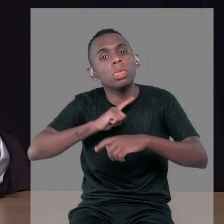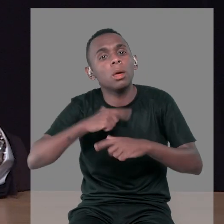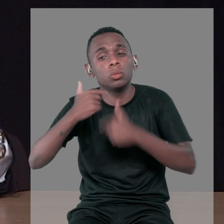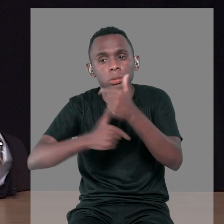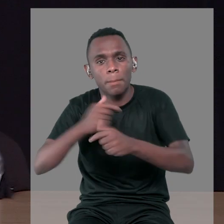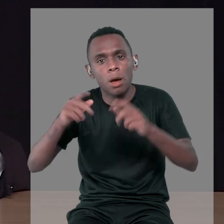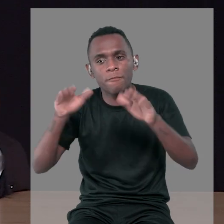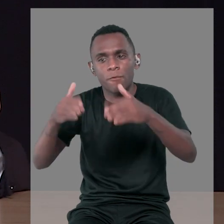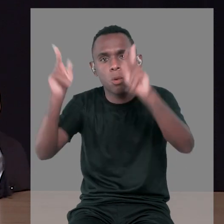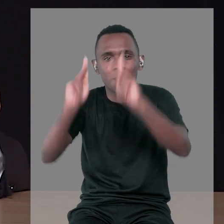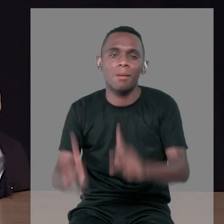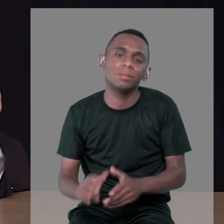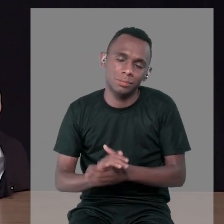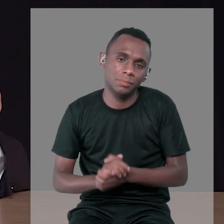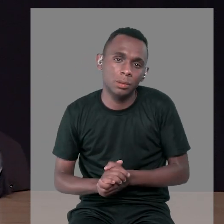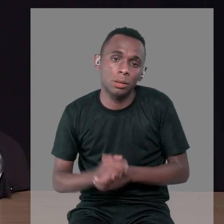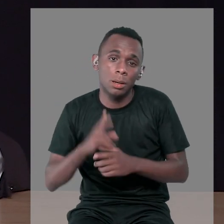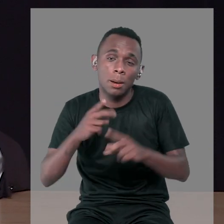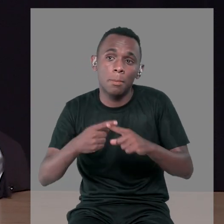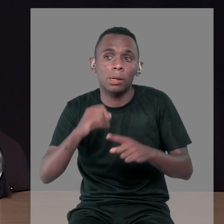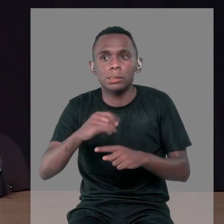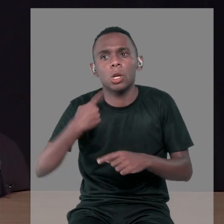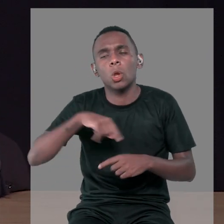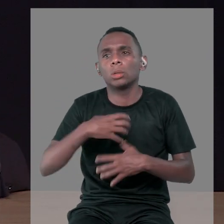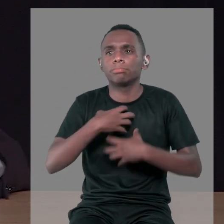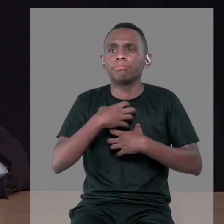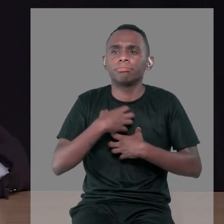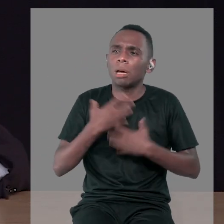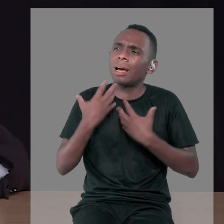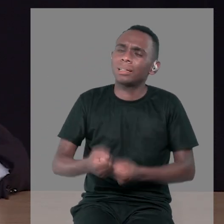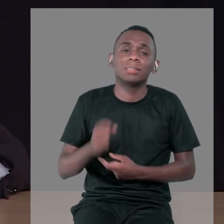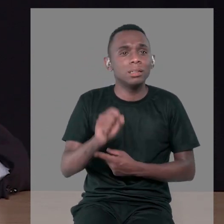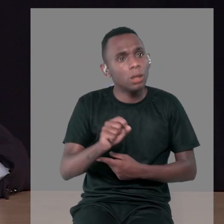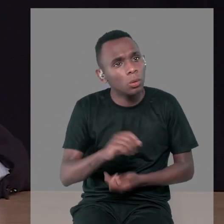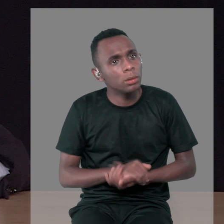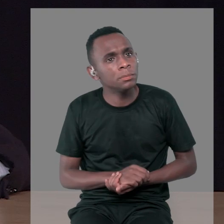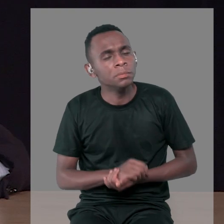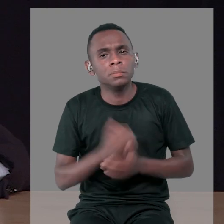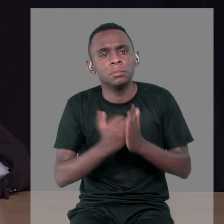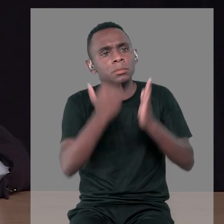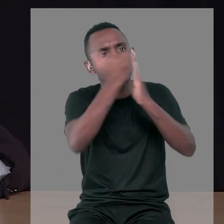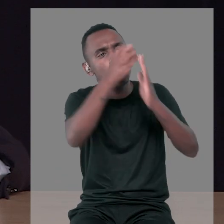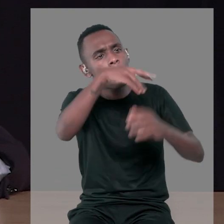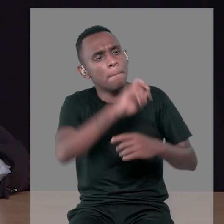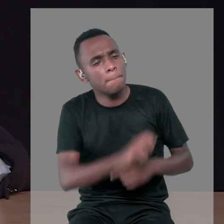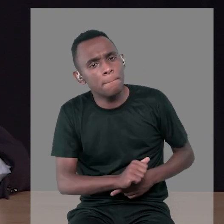Porque se a gente se contentar, digamos assim, com a superioridade moral da posição